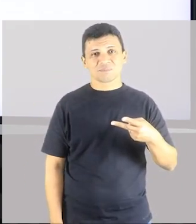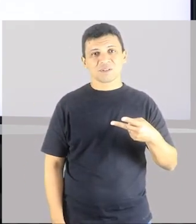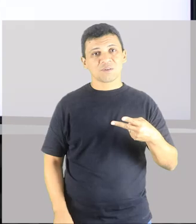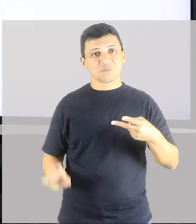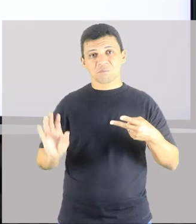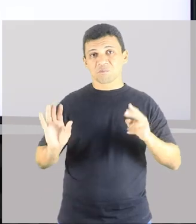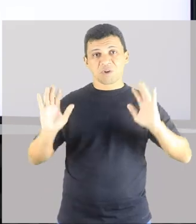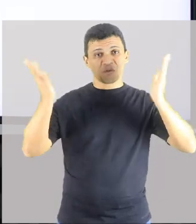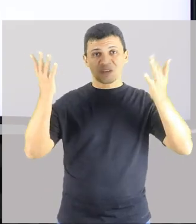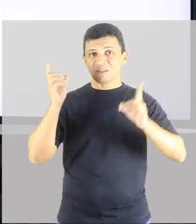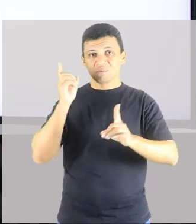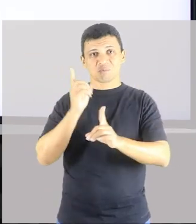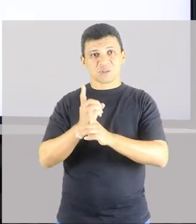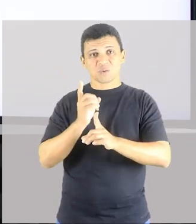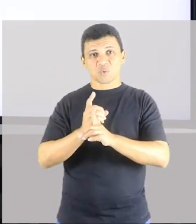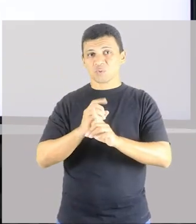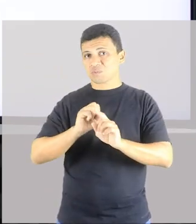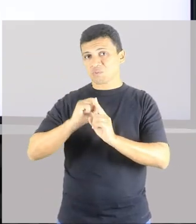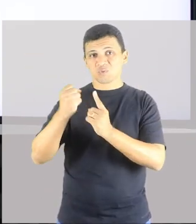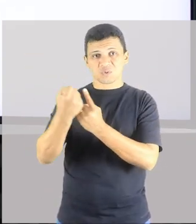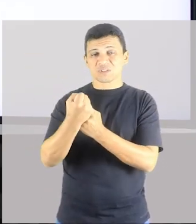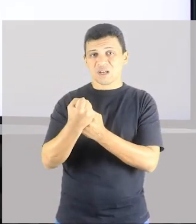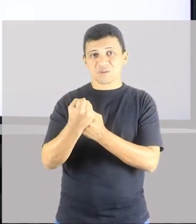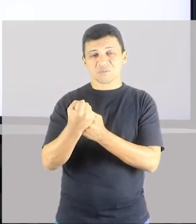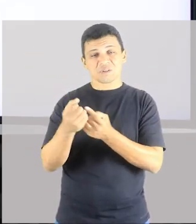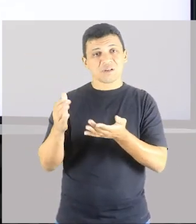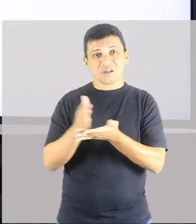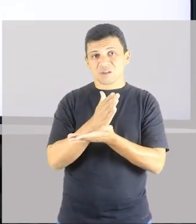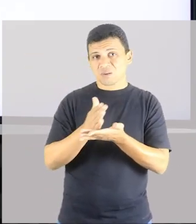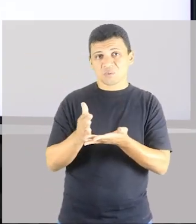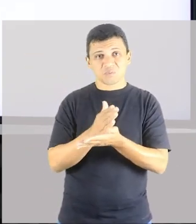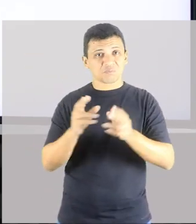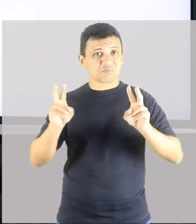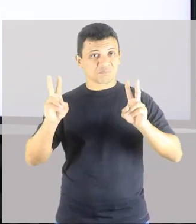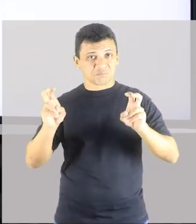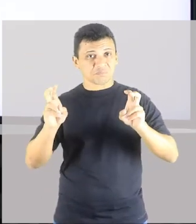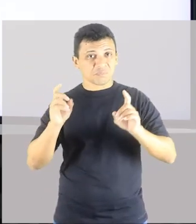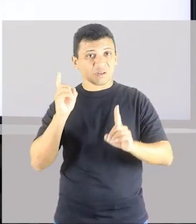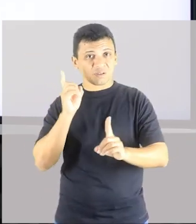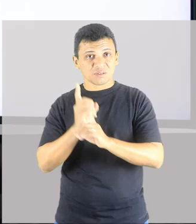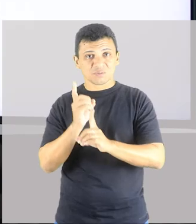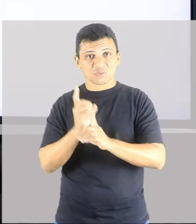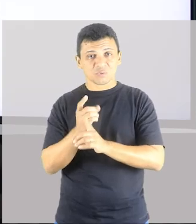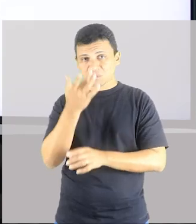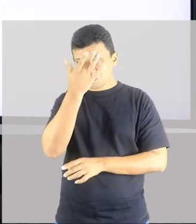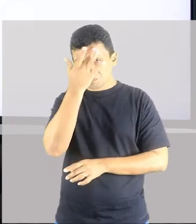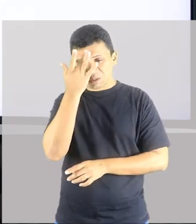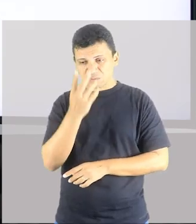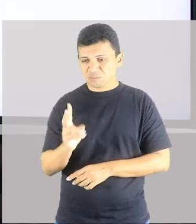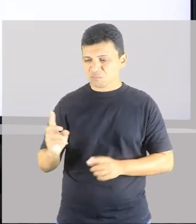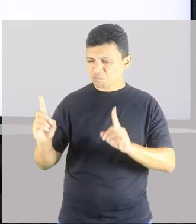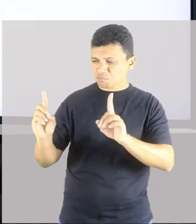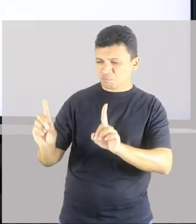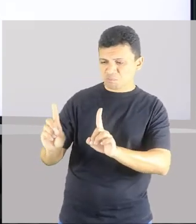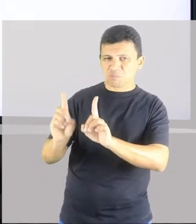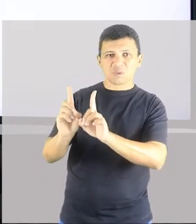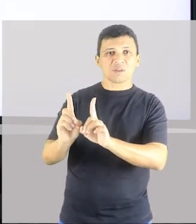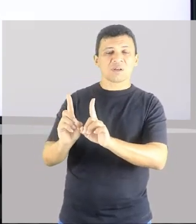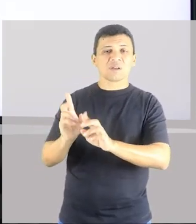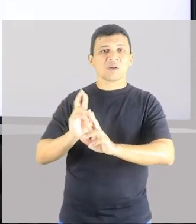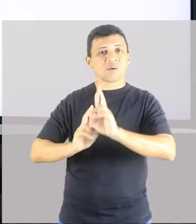um evento, um encontro, falando sobre uma situação de encontro entre 2 pessoas, muitas vezes associada